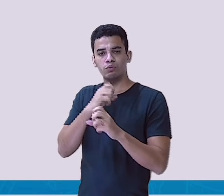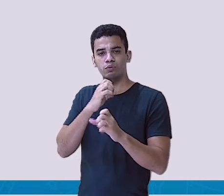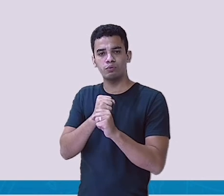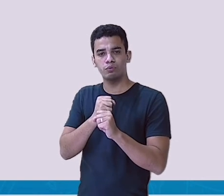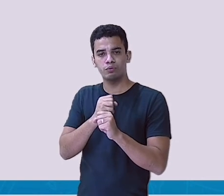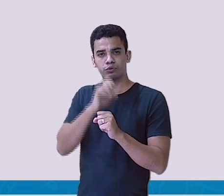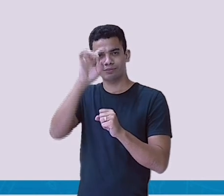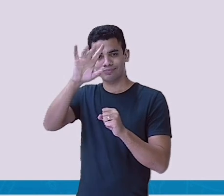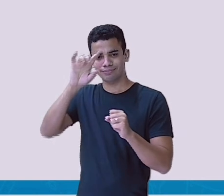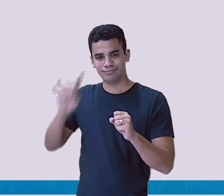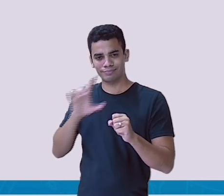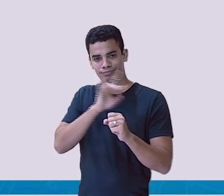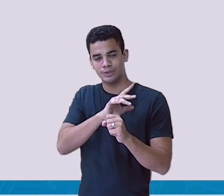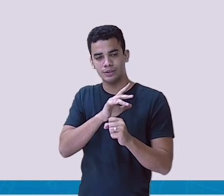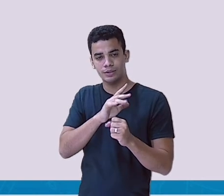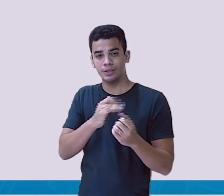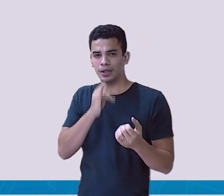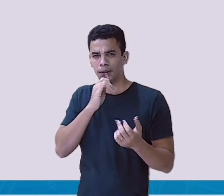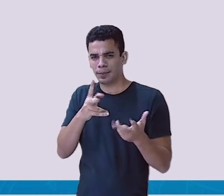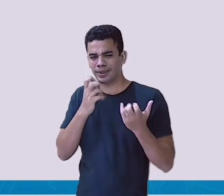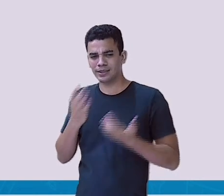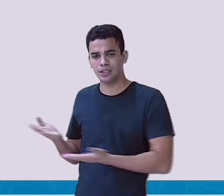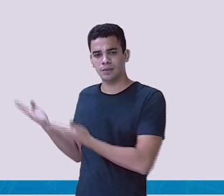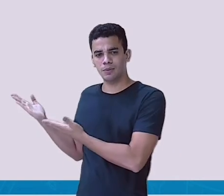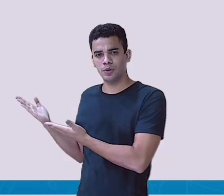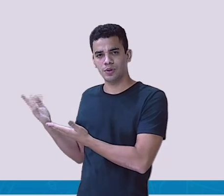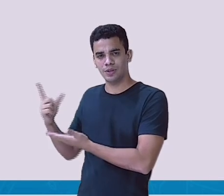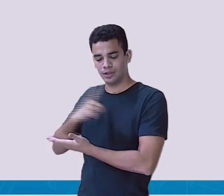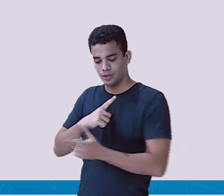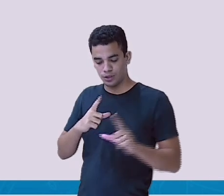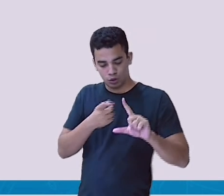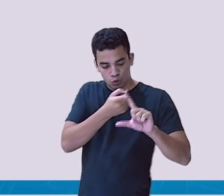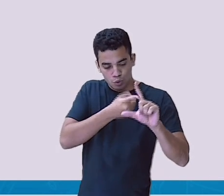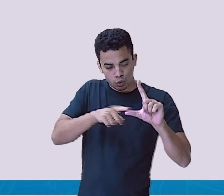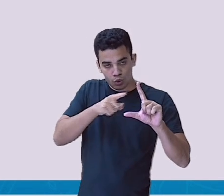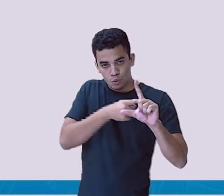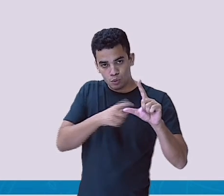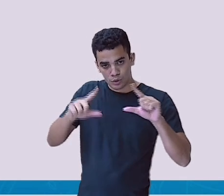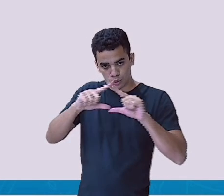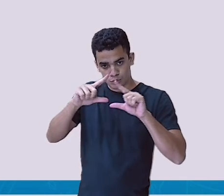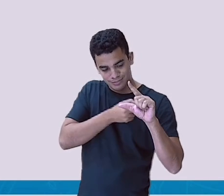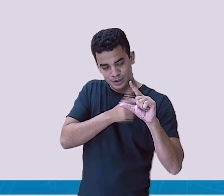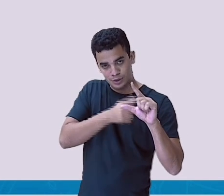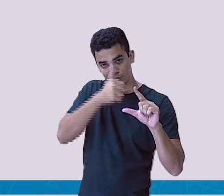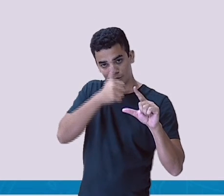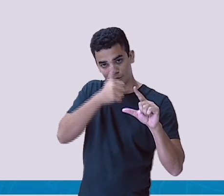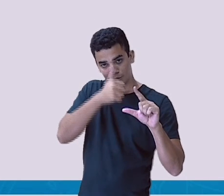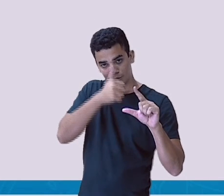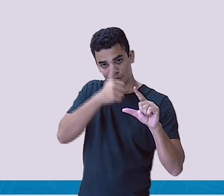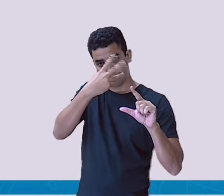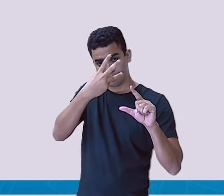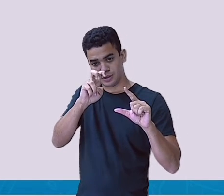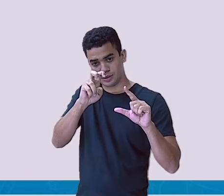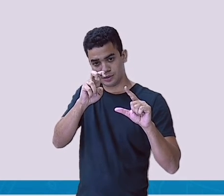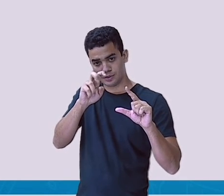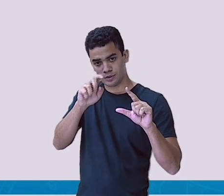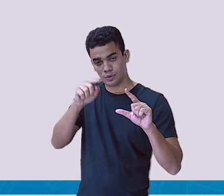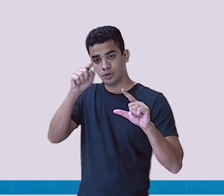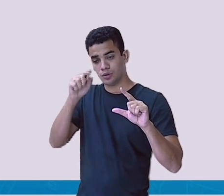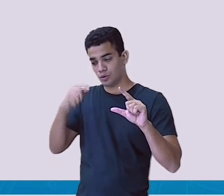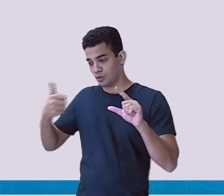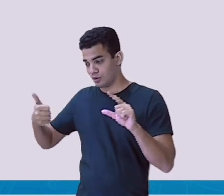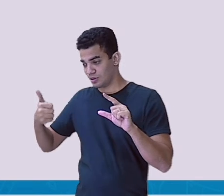aqui é 135 graus, qual vai ser o valor desse? Vai ser 180 menos